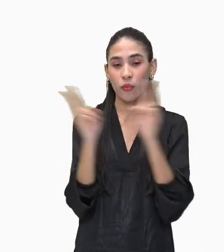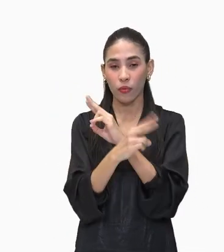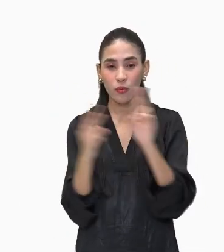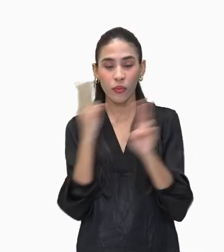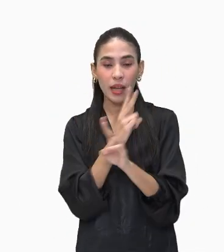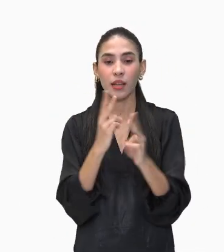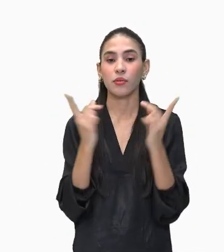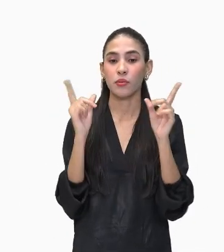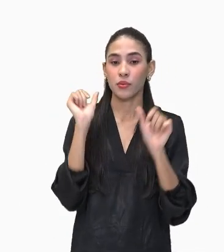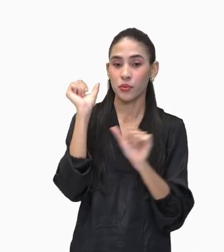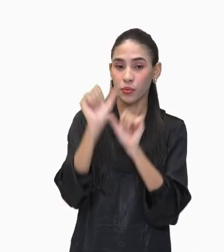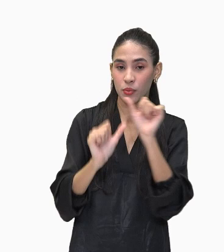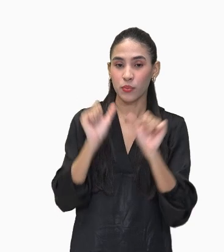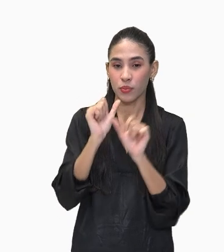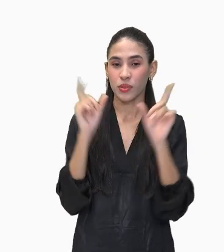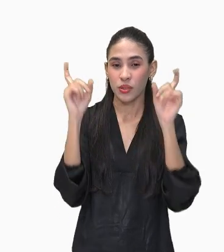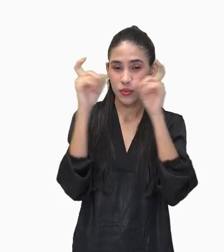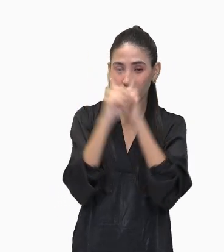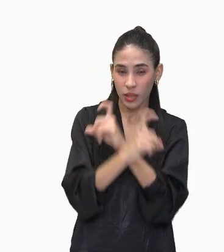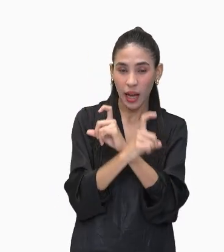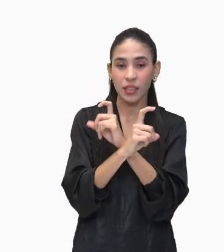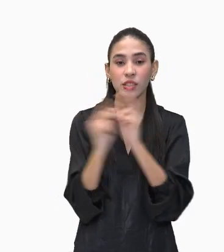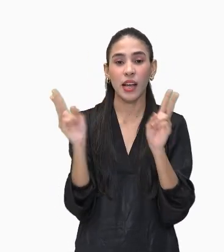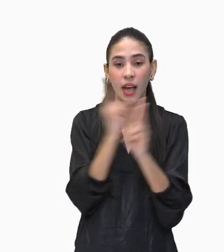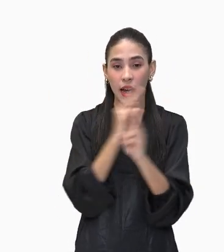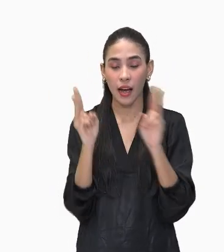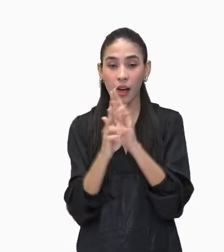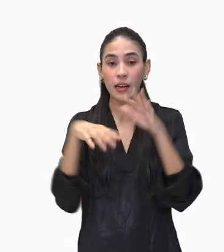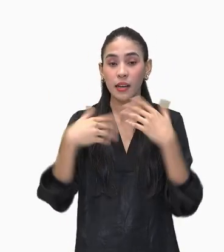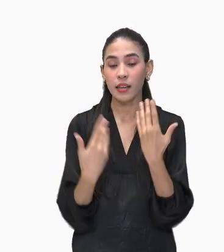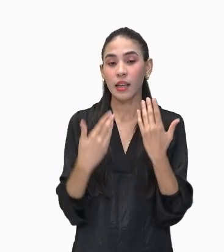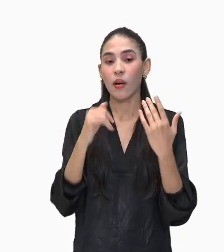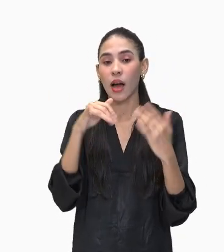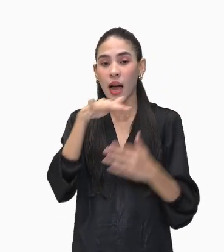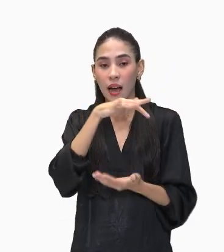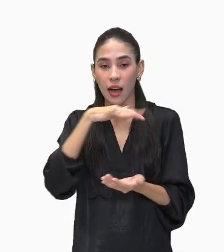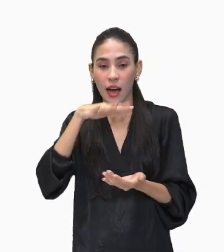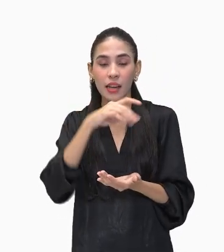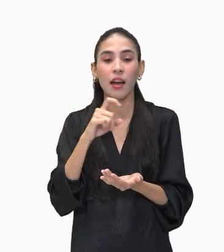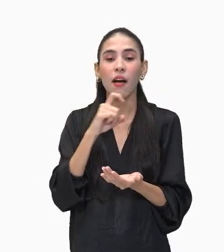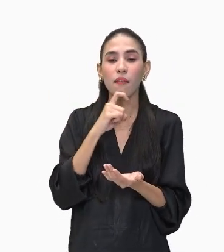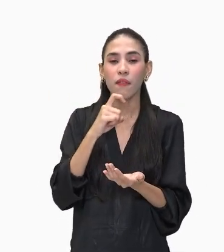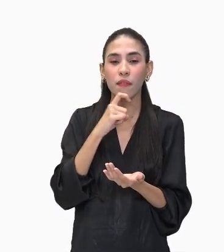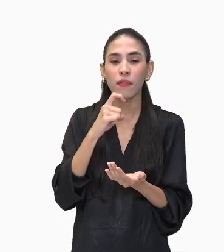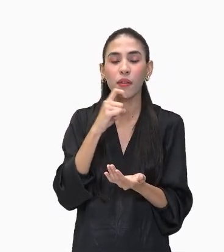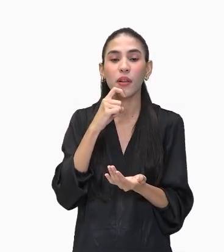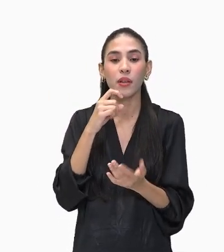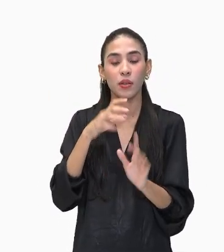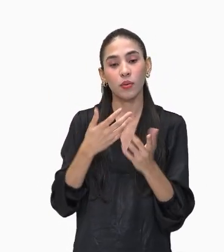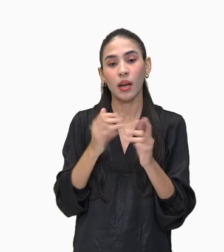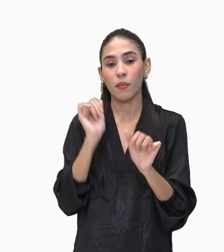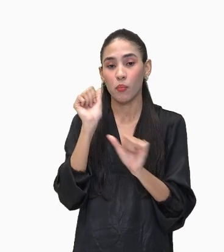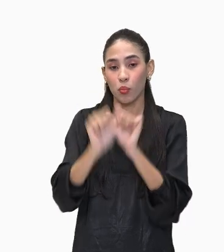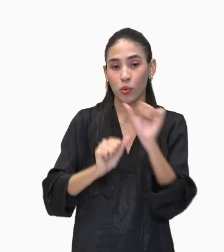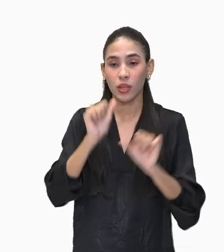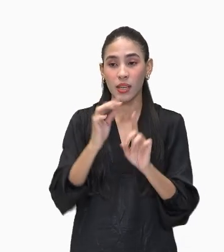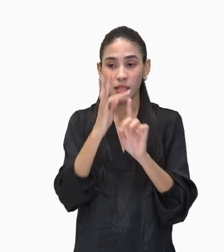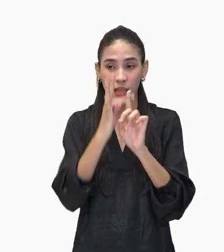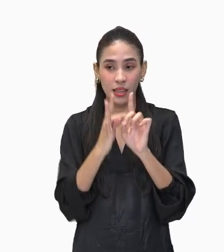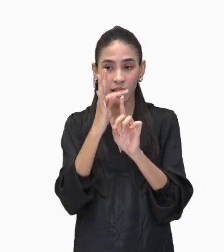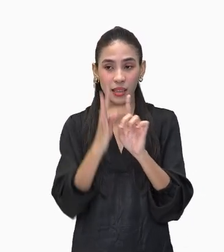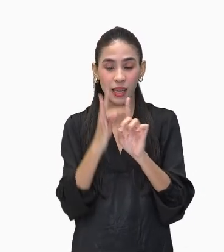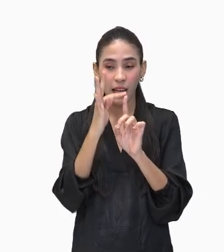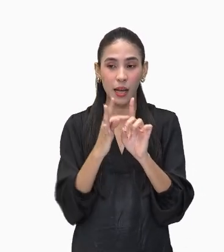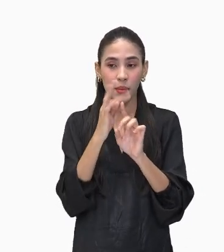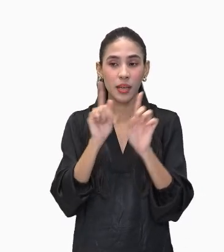de movimentação do ar, né? Então, a camada de ar frio, ela vai se concentrar com a inversão térmica, né? Quando essa camada de